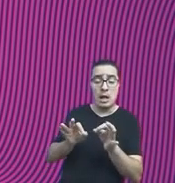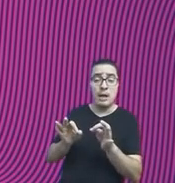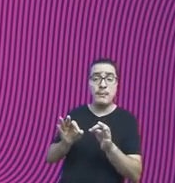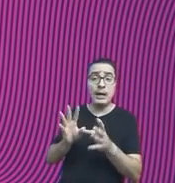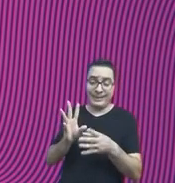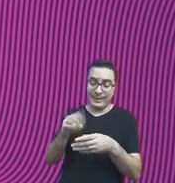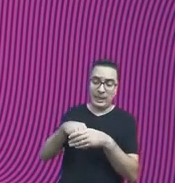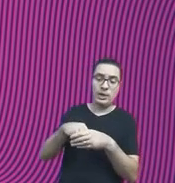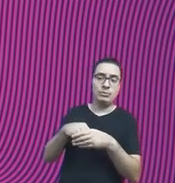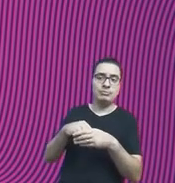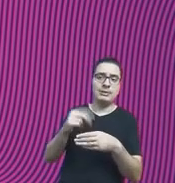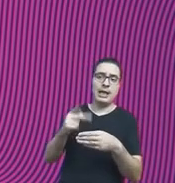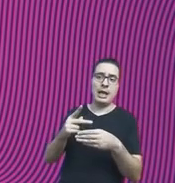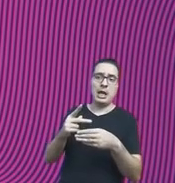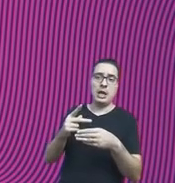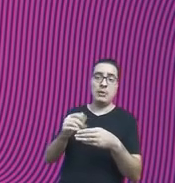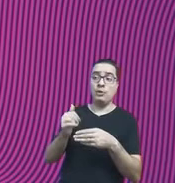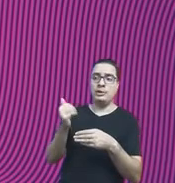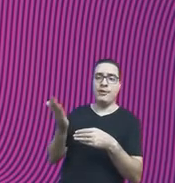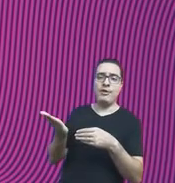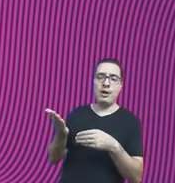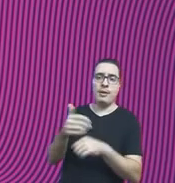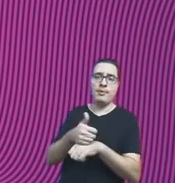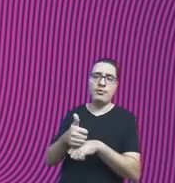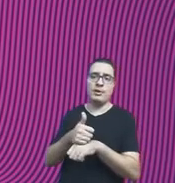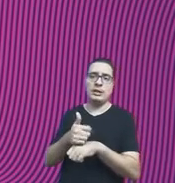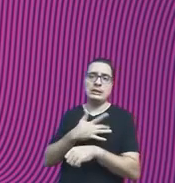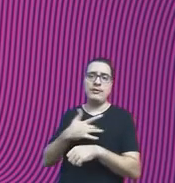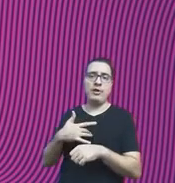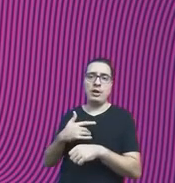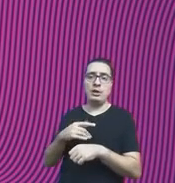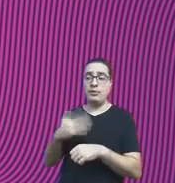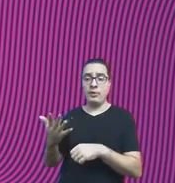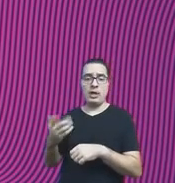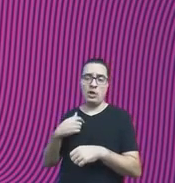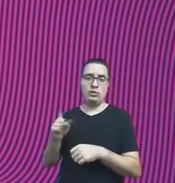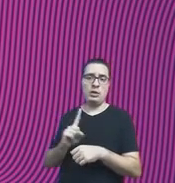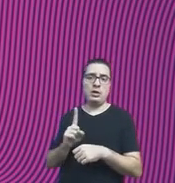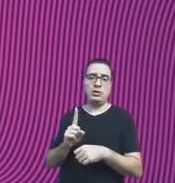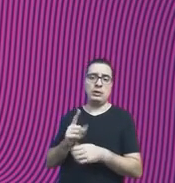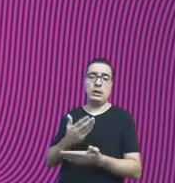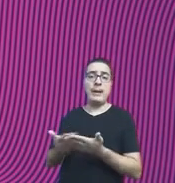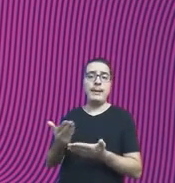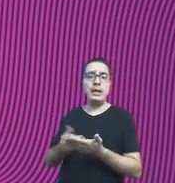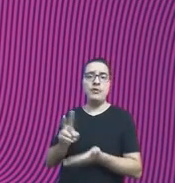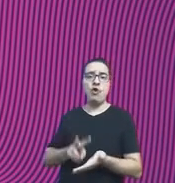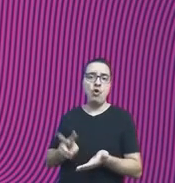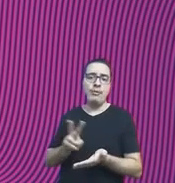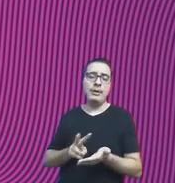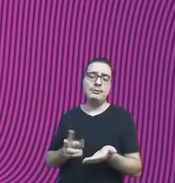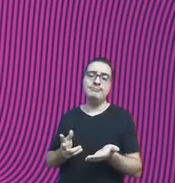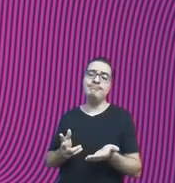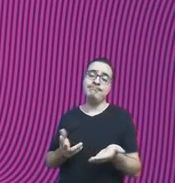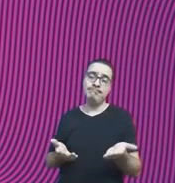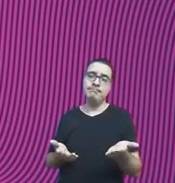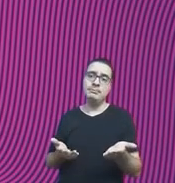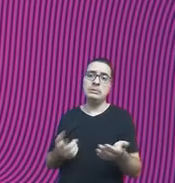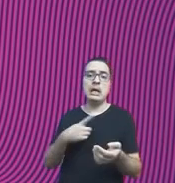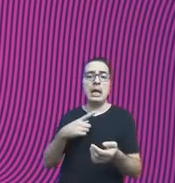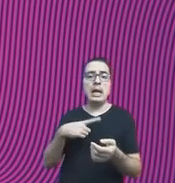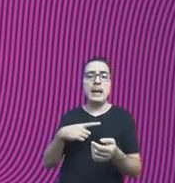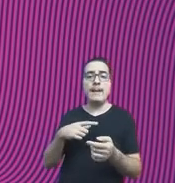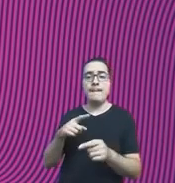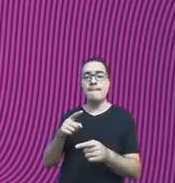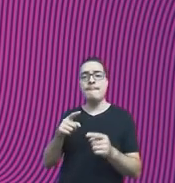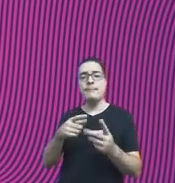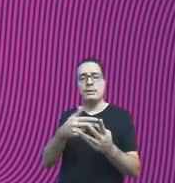né? Para o profissional de saúde do lado que ficou fora do captation, pô, ele está perdendo volume. Você gera pontos de tensão que precisam ser resolvidos